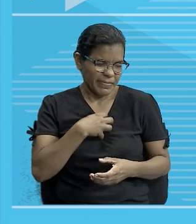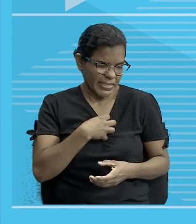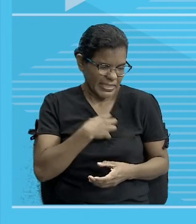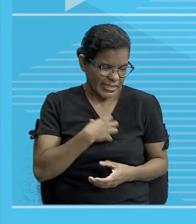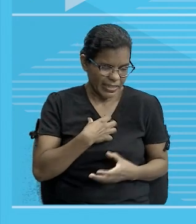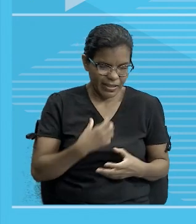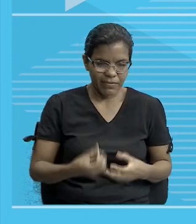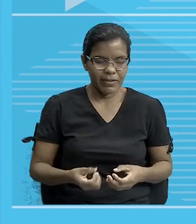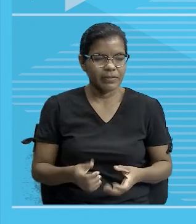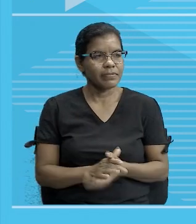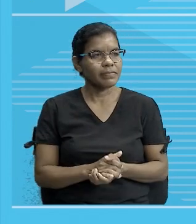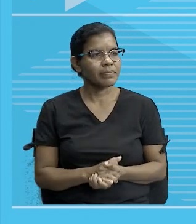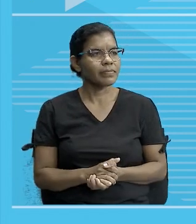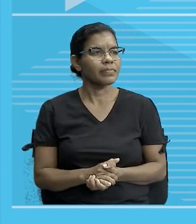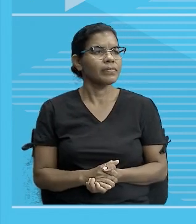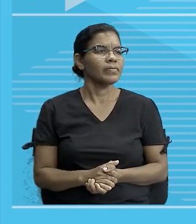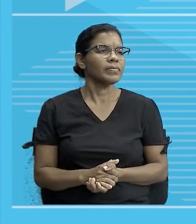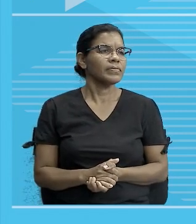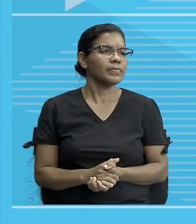indignação,